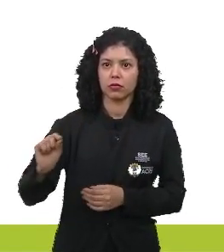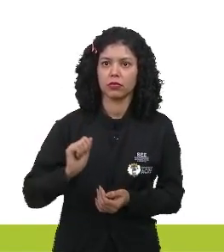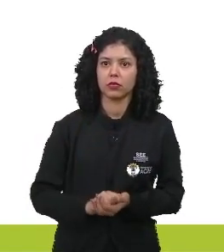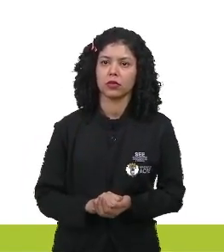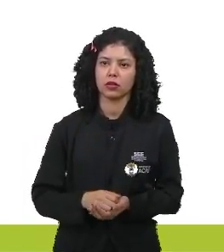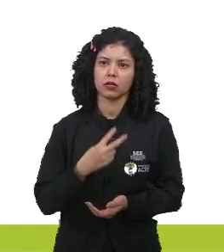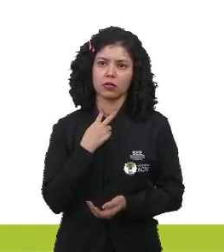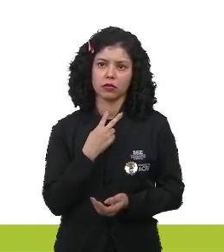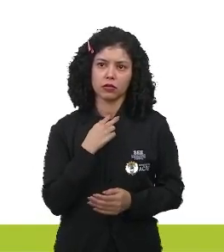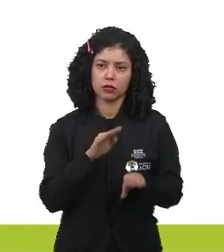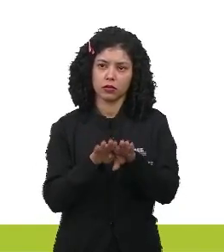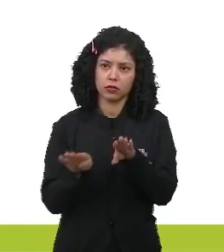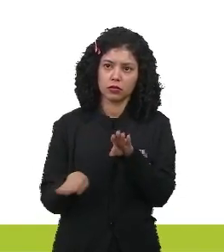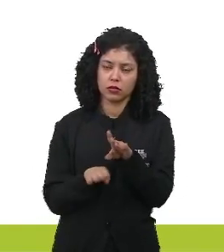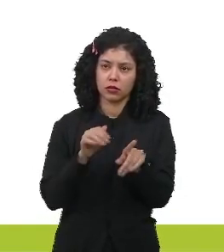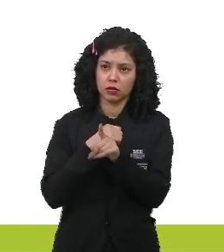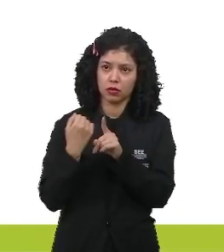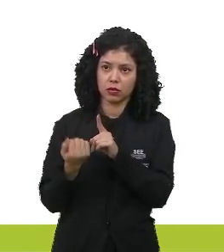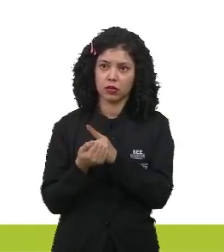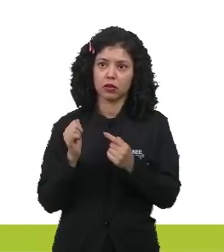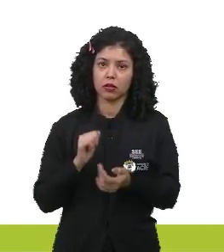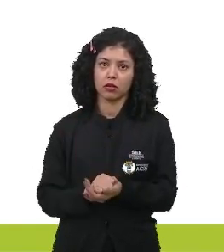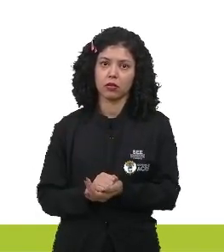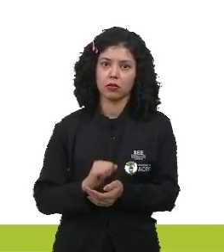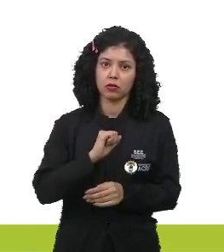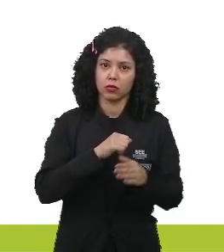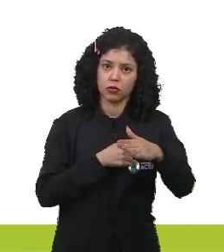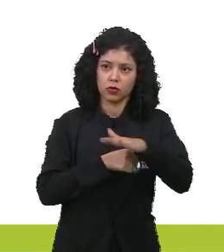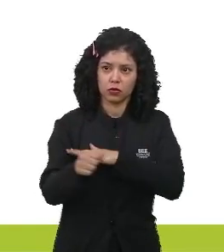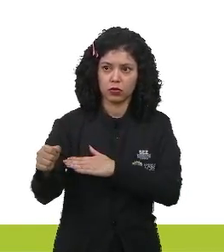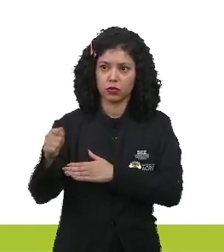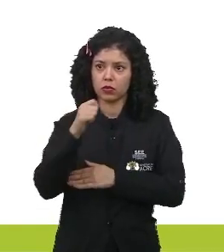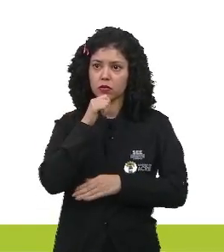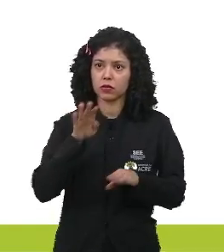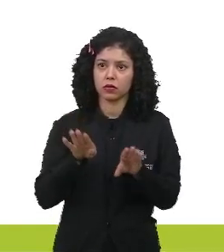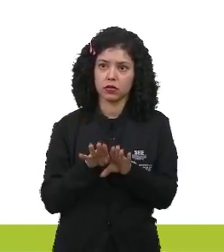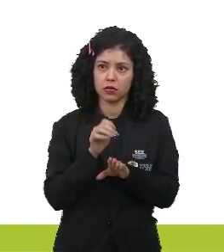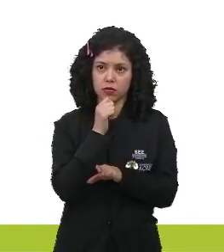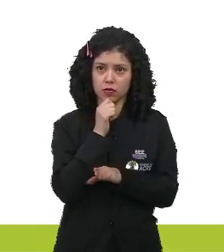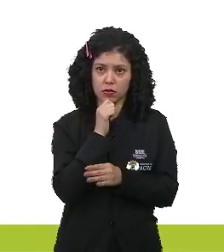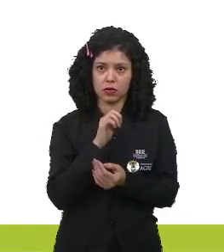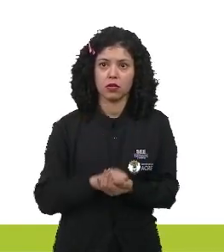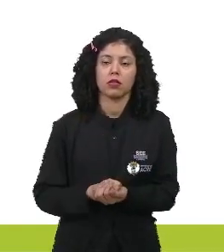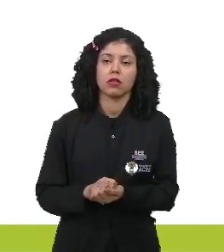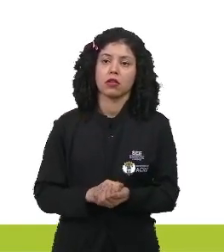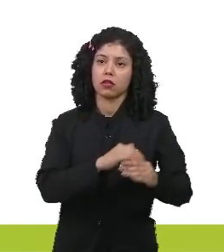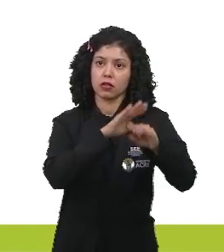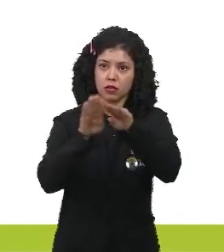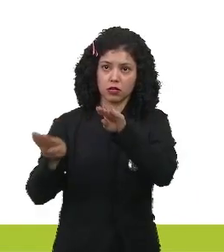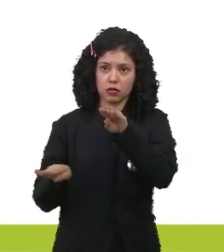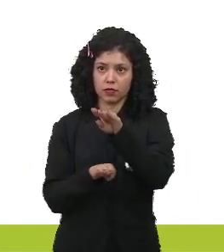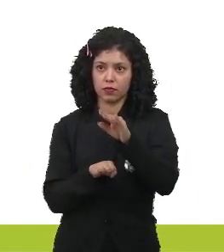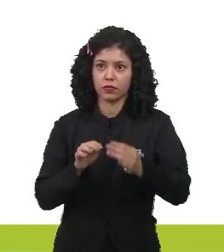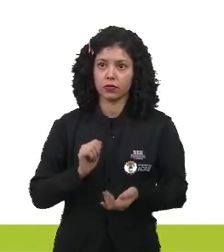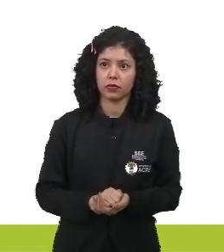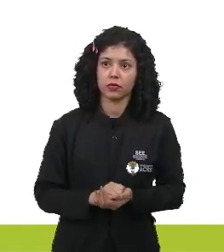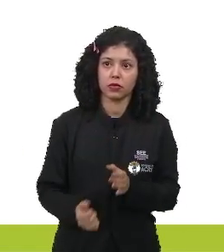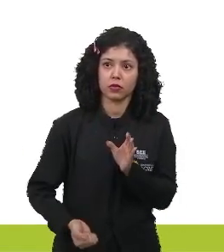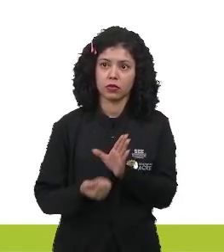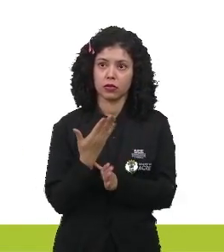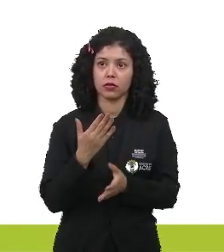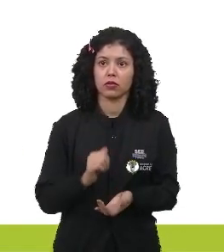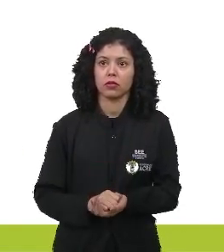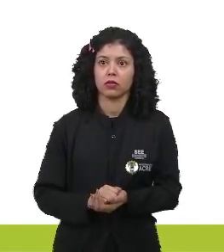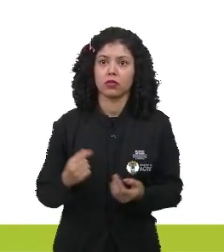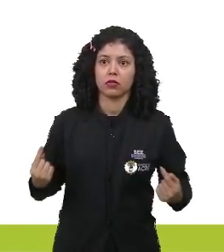principalmente a igualdade social pela corrupção do homem sendo que a desigualdade fomenta